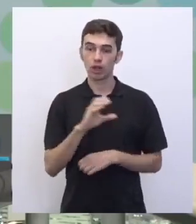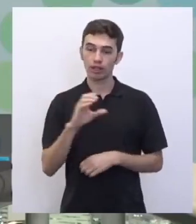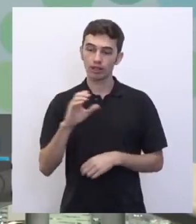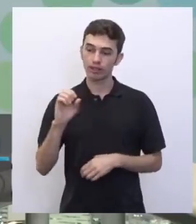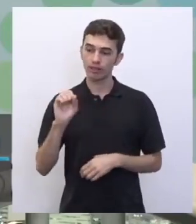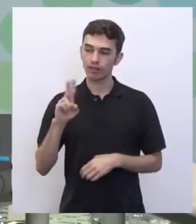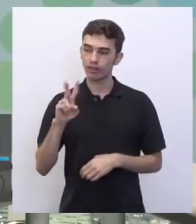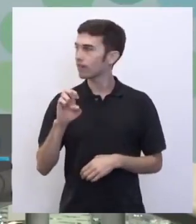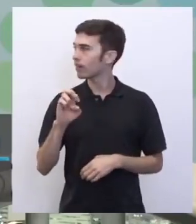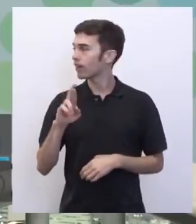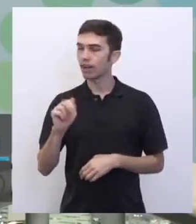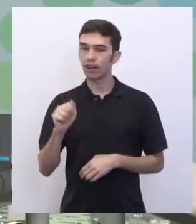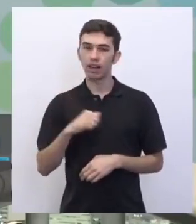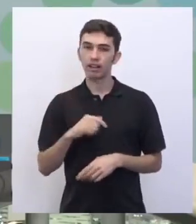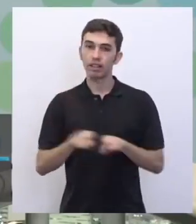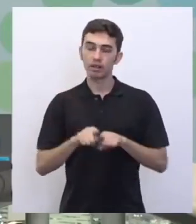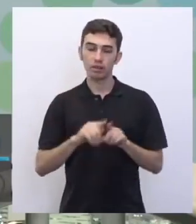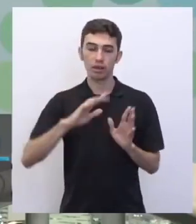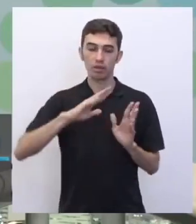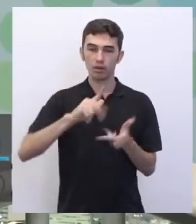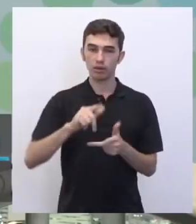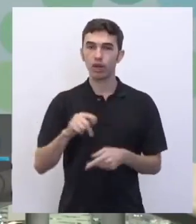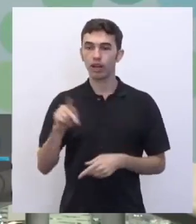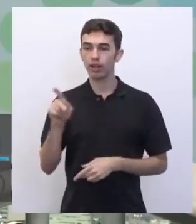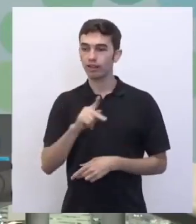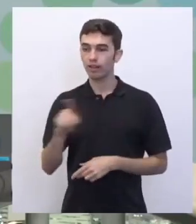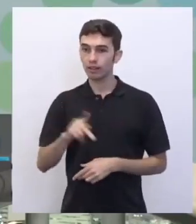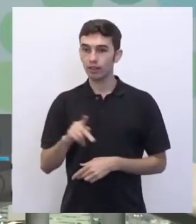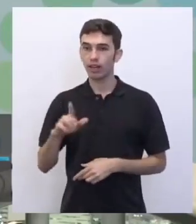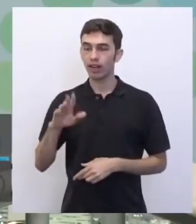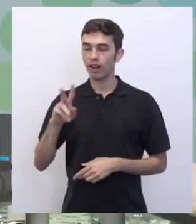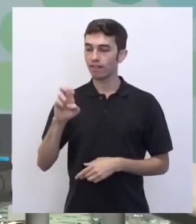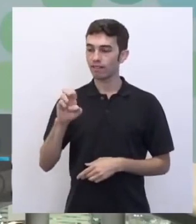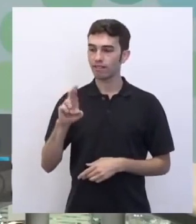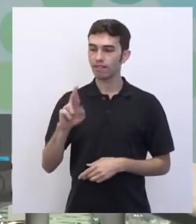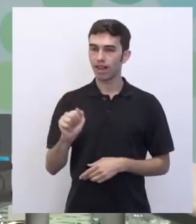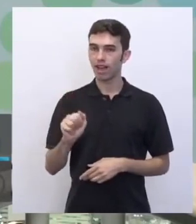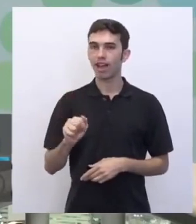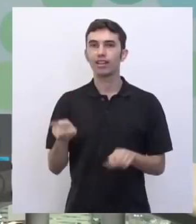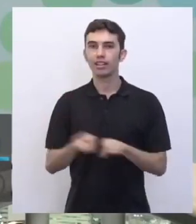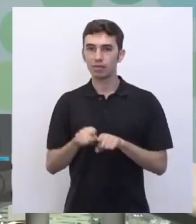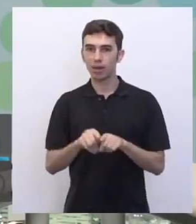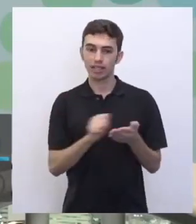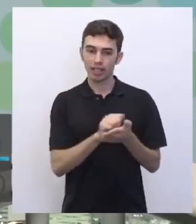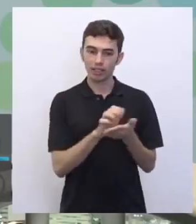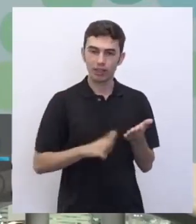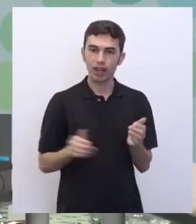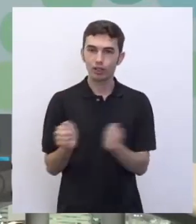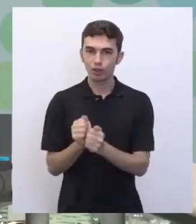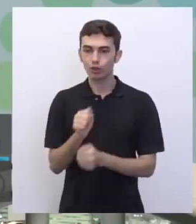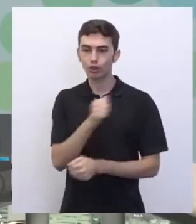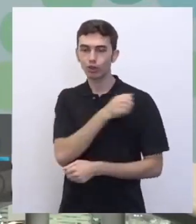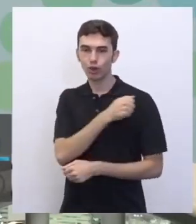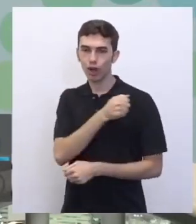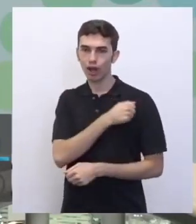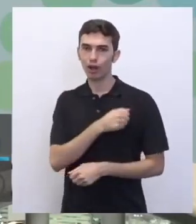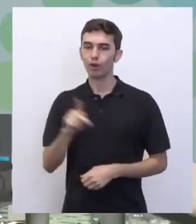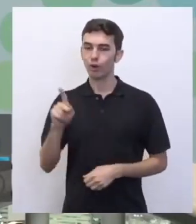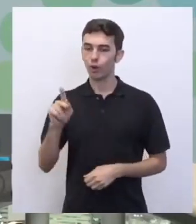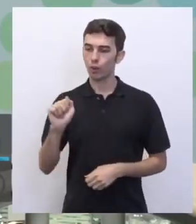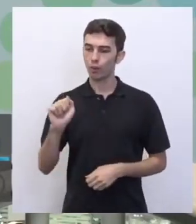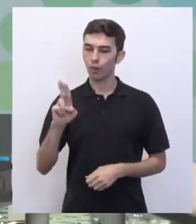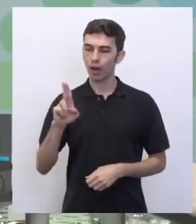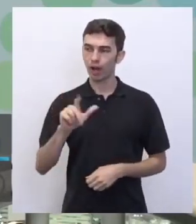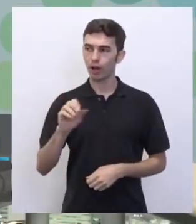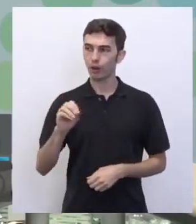a professora de geografia Maria Lúcia, né? Por apoiar e desenvolver essa atividade tão bacana com o aluno Paulo